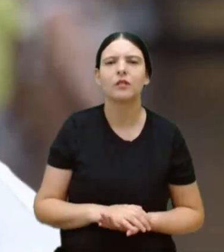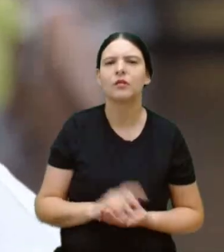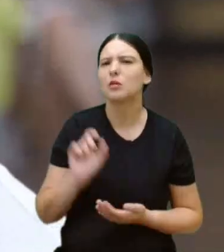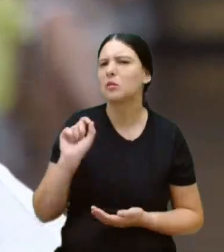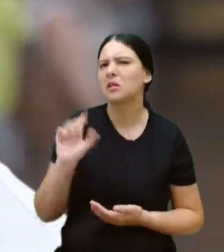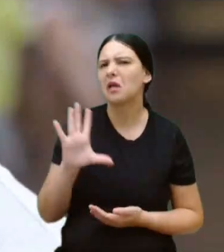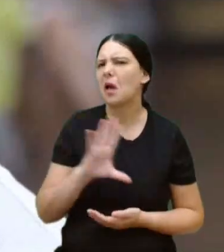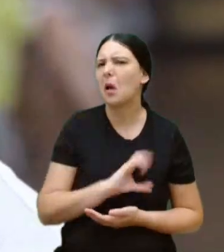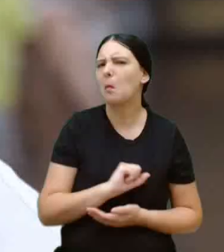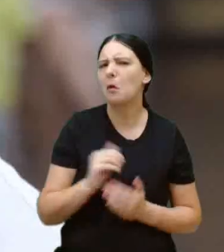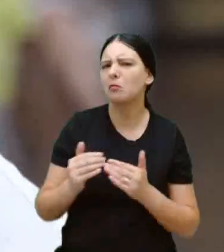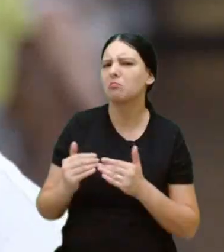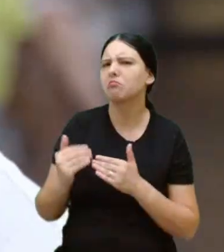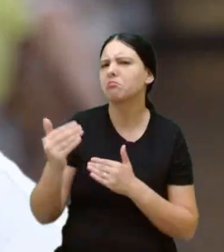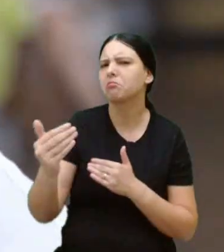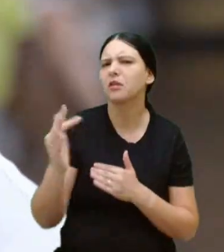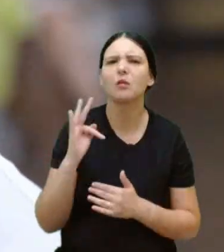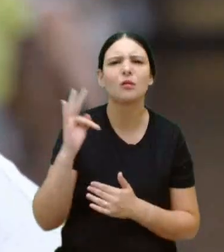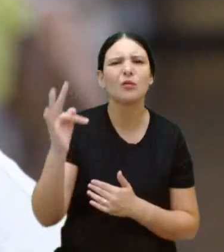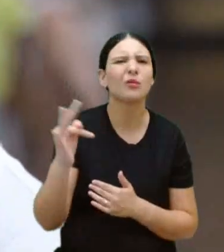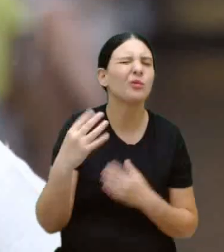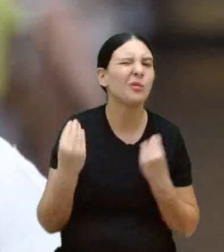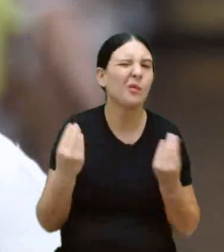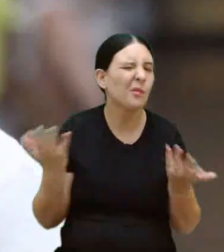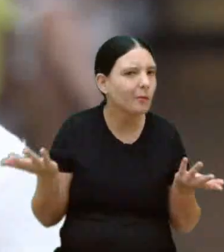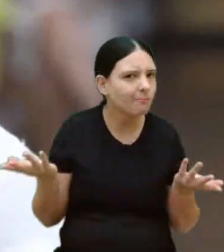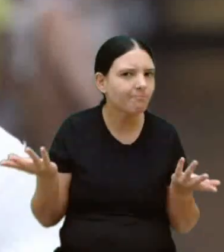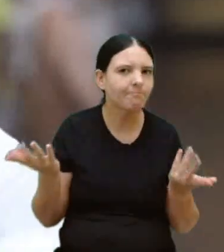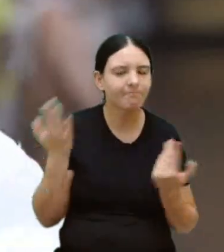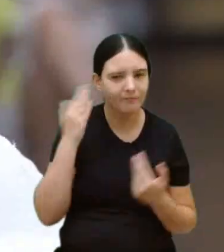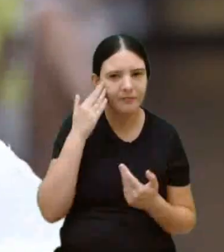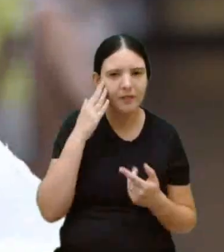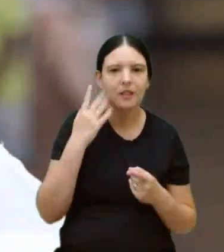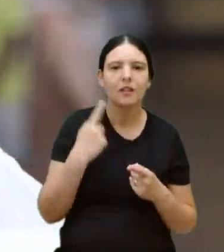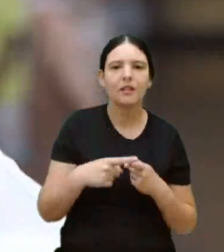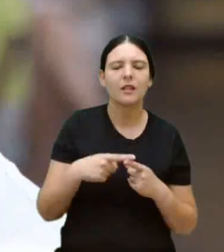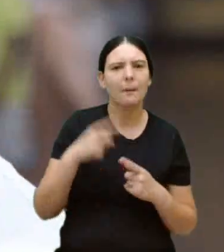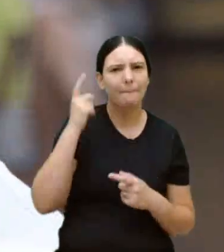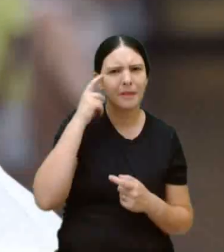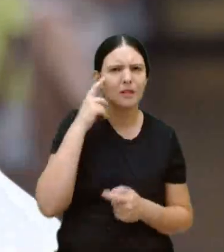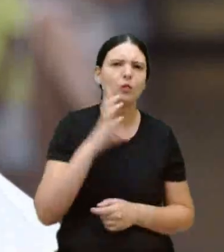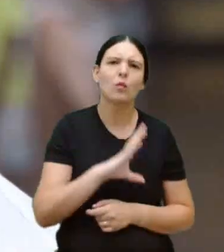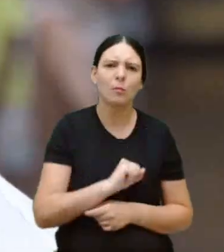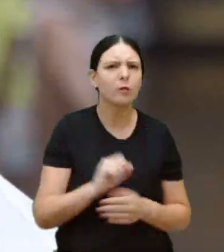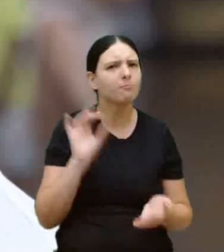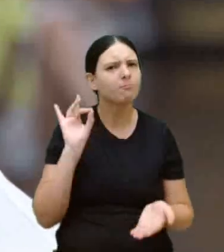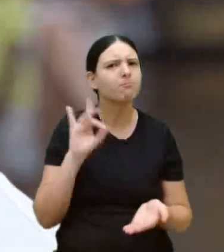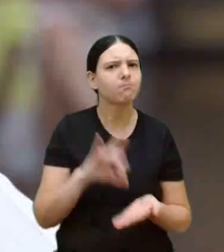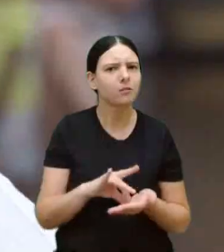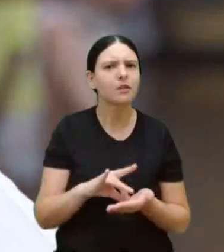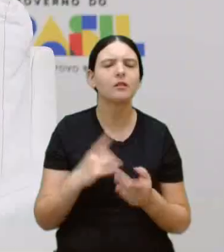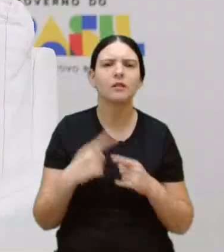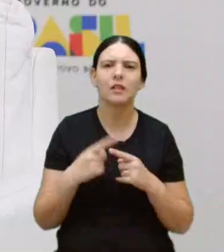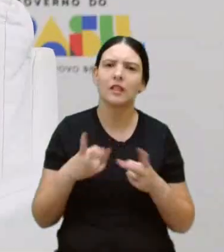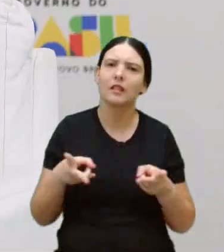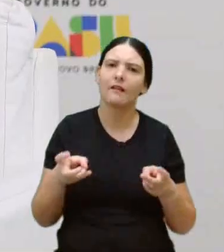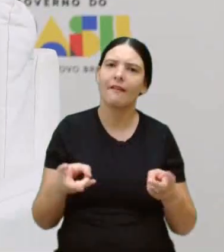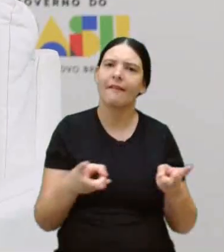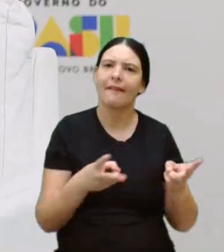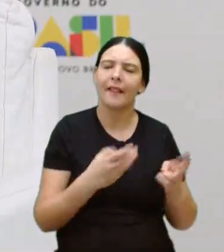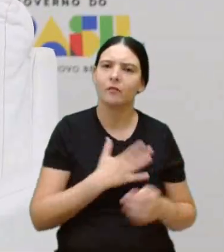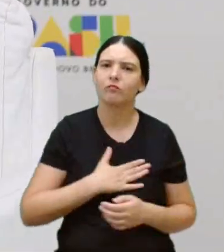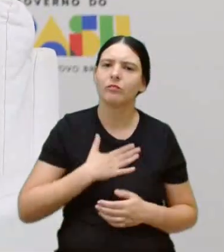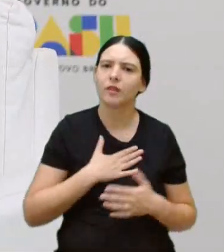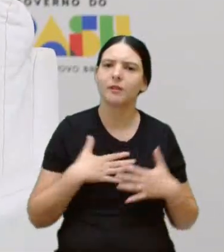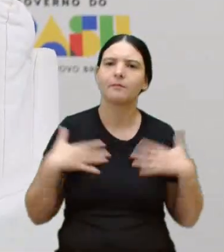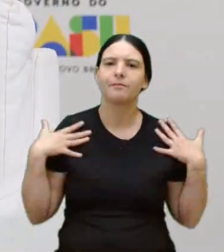para frente? Entende? Assim, pensando no amor mesmo, como esse catalisador de bem-estar.